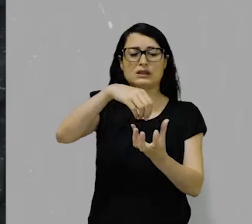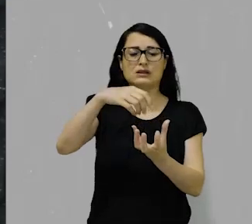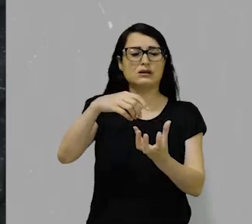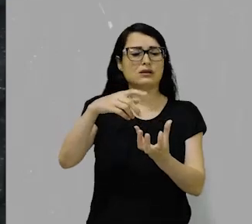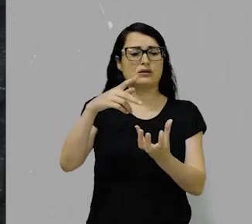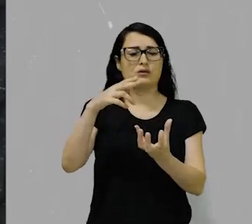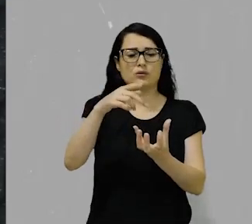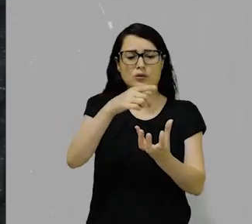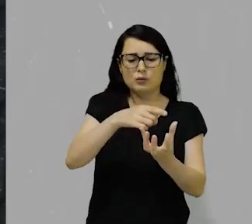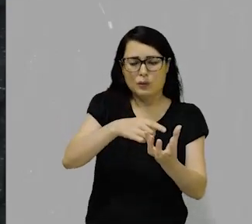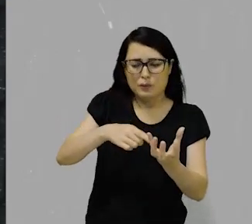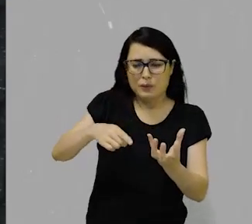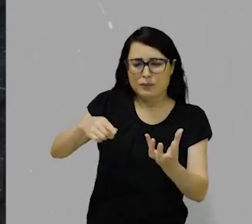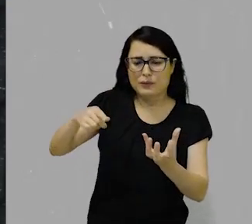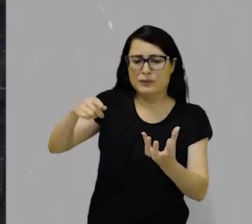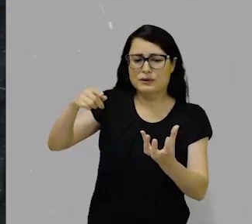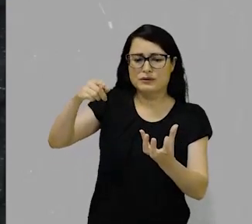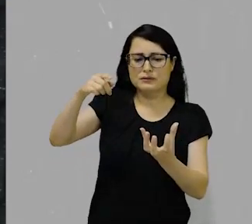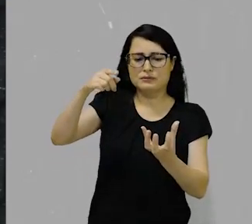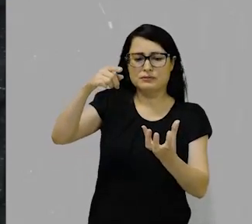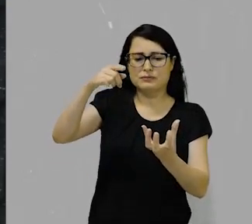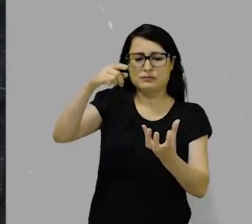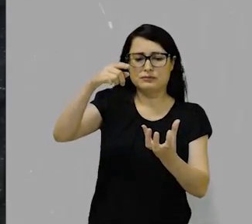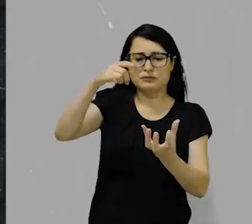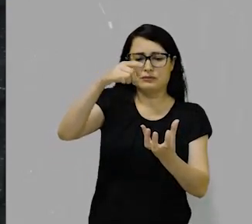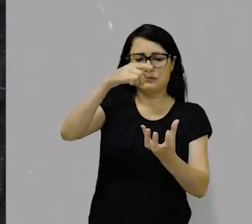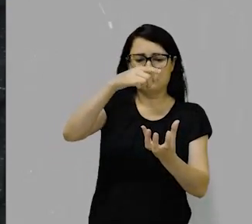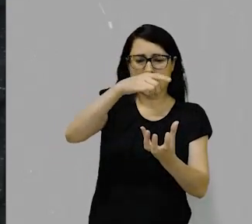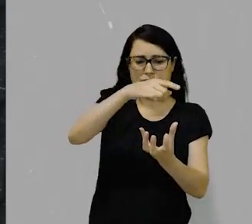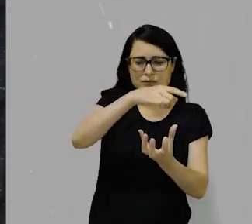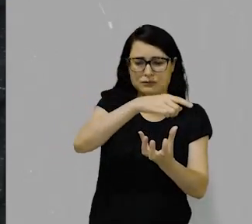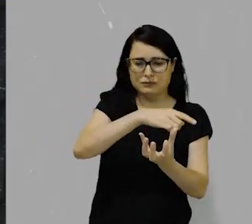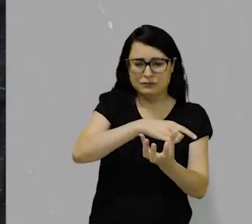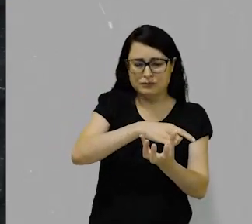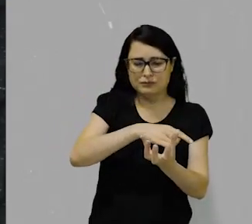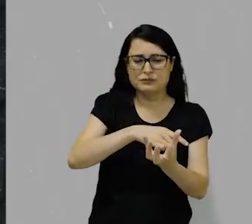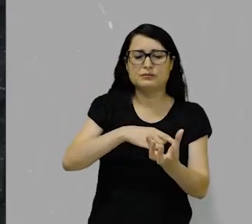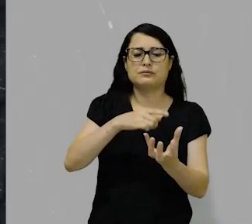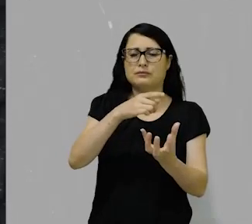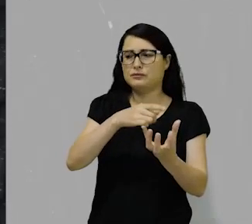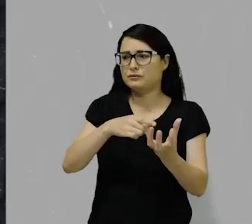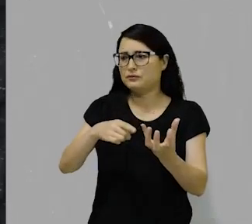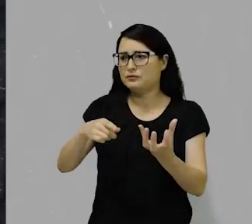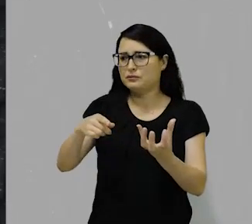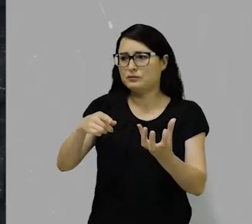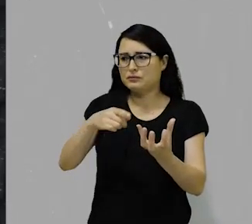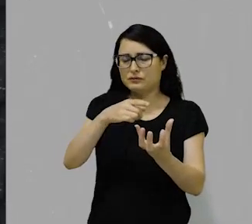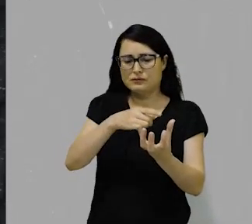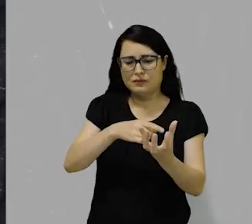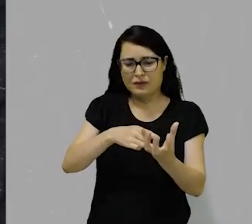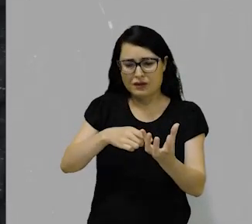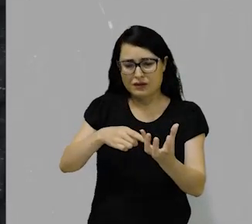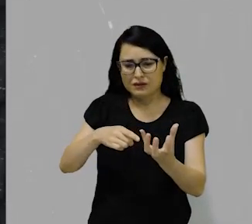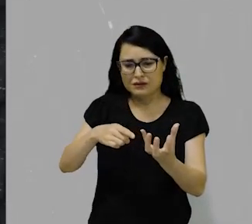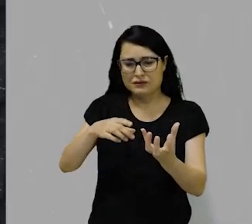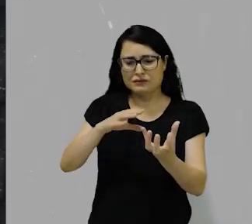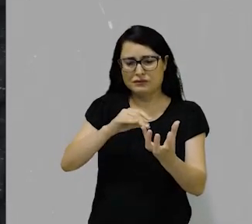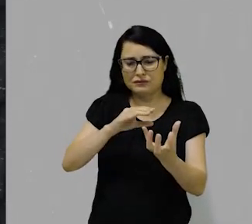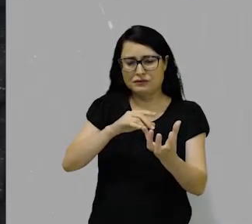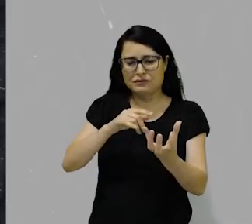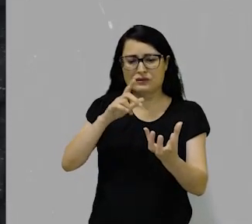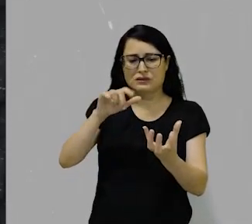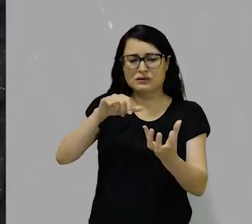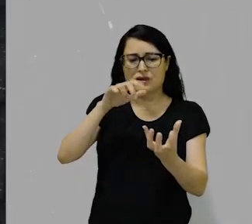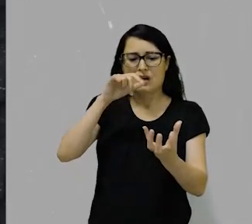né? Subindo, consolida, desce. Chegou lá embaixo, esquentou de novo, ficou pastoso para